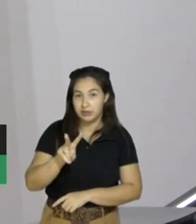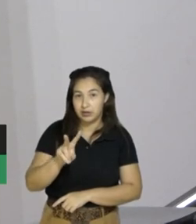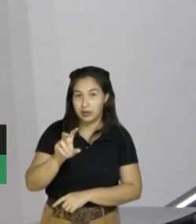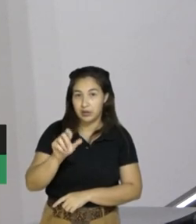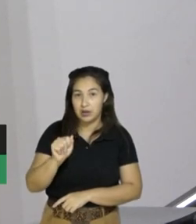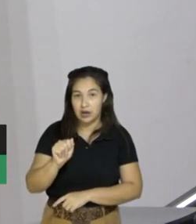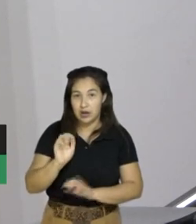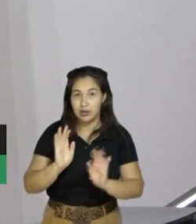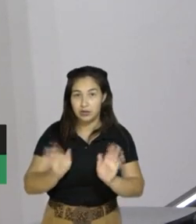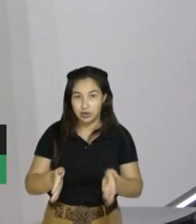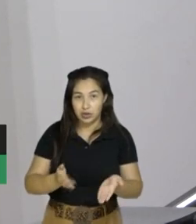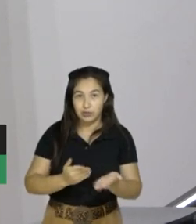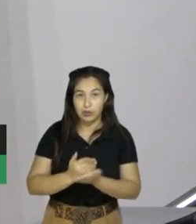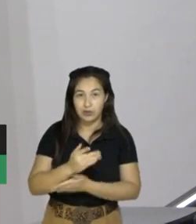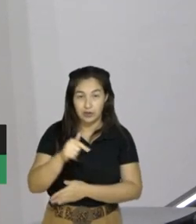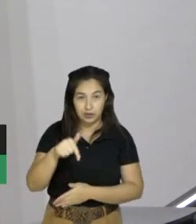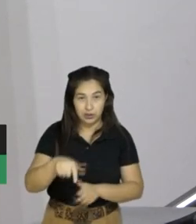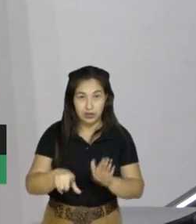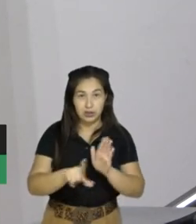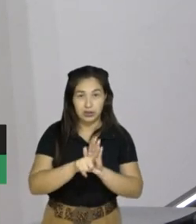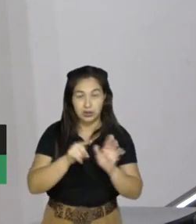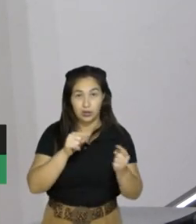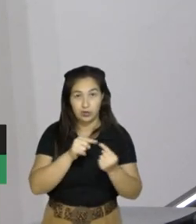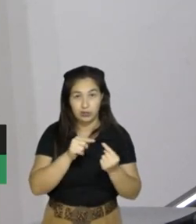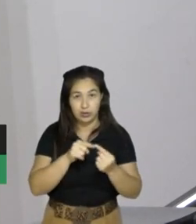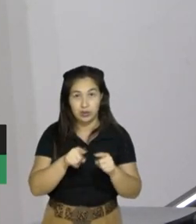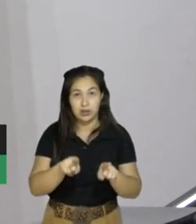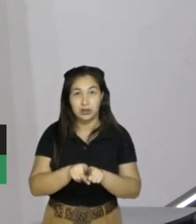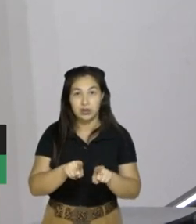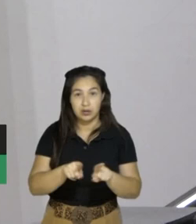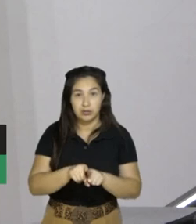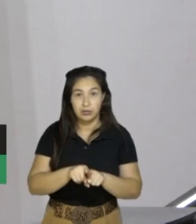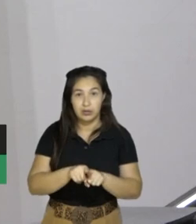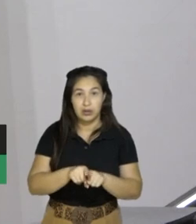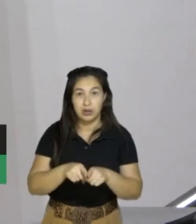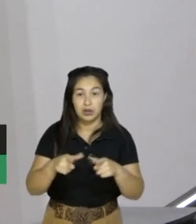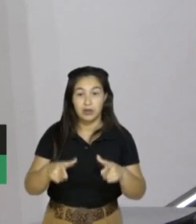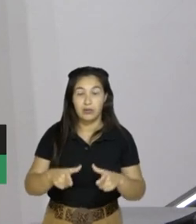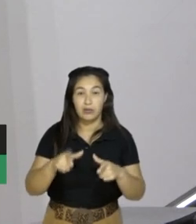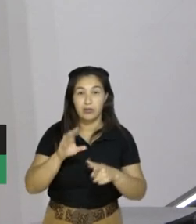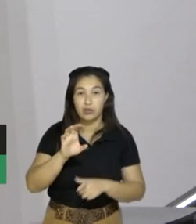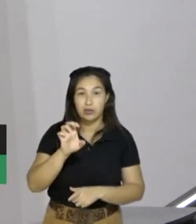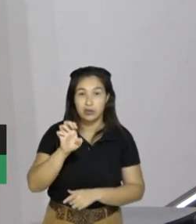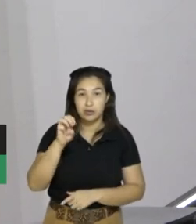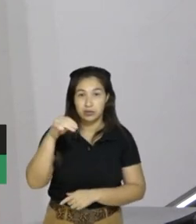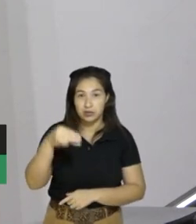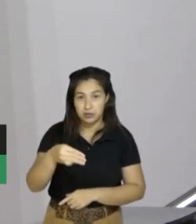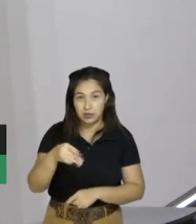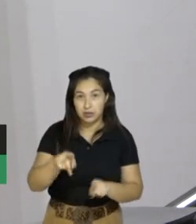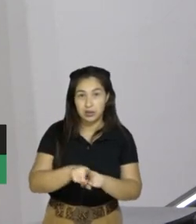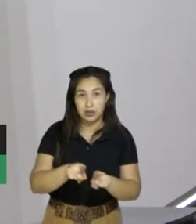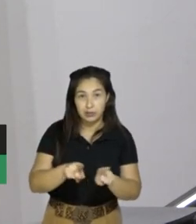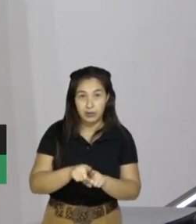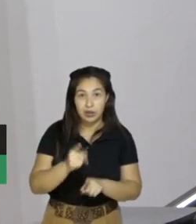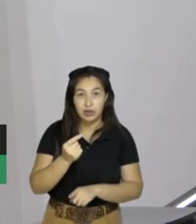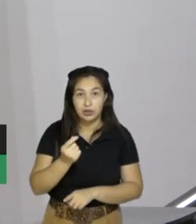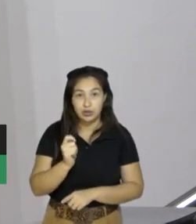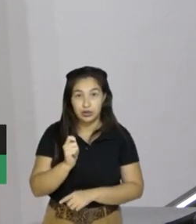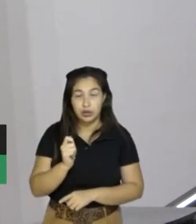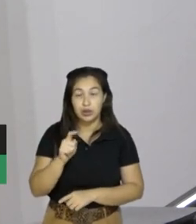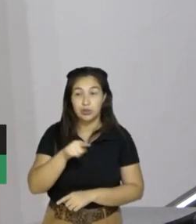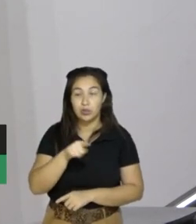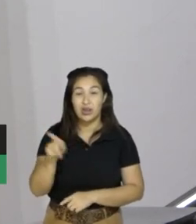aprovada recursos da fonte 100 e também o recurso das multas